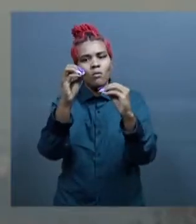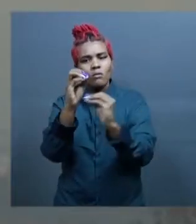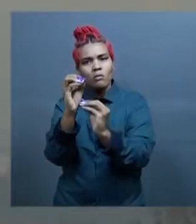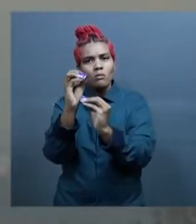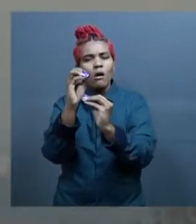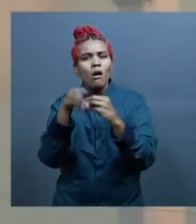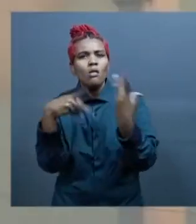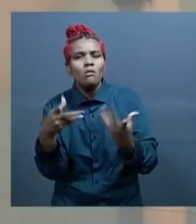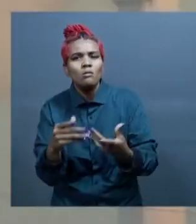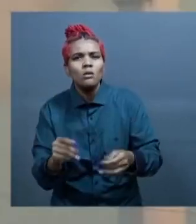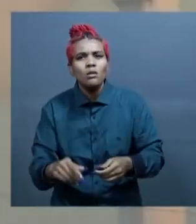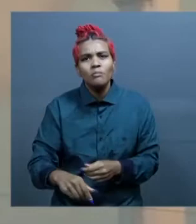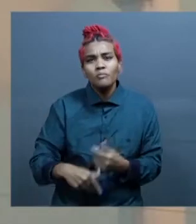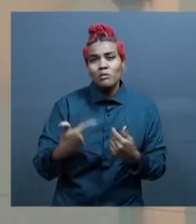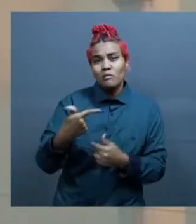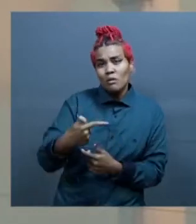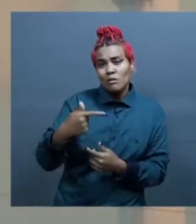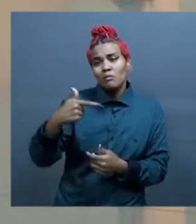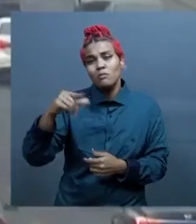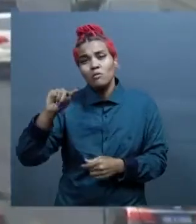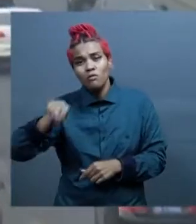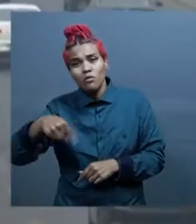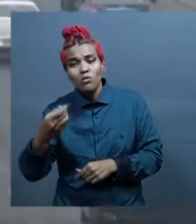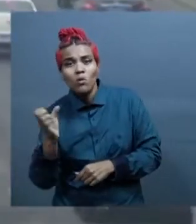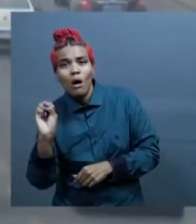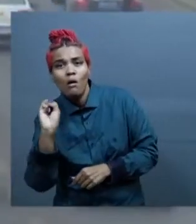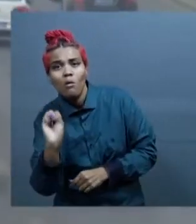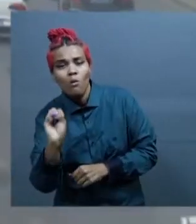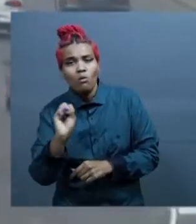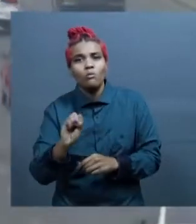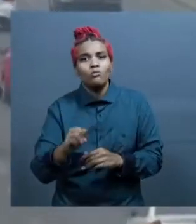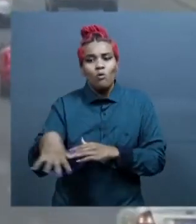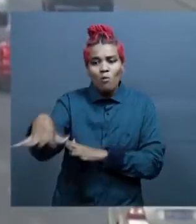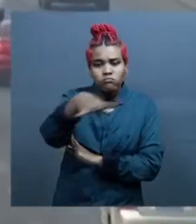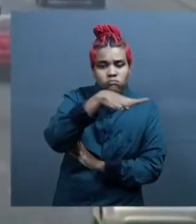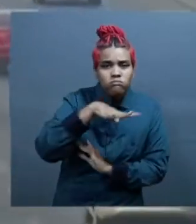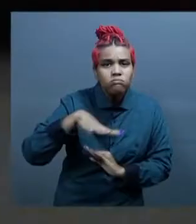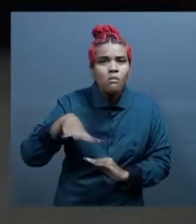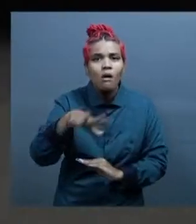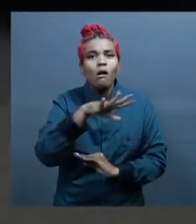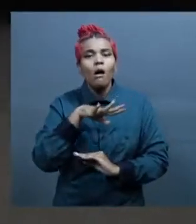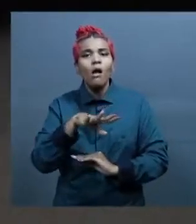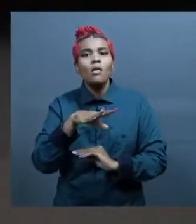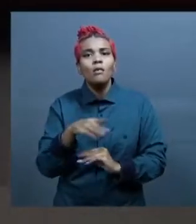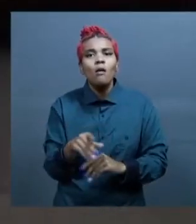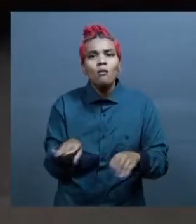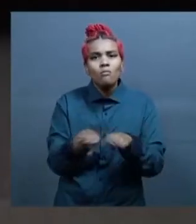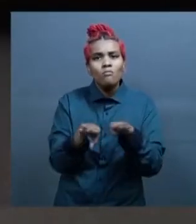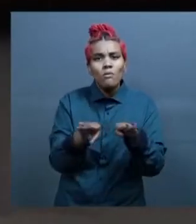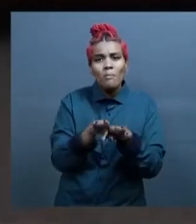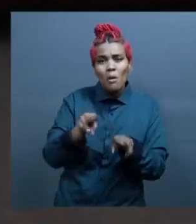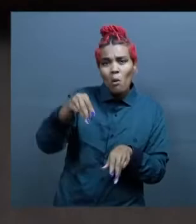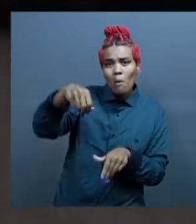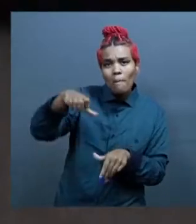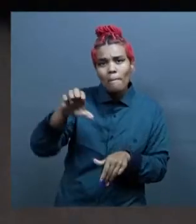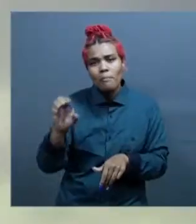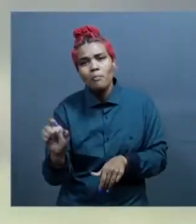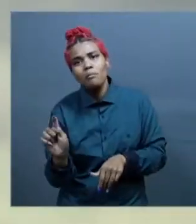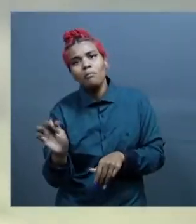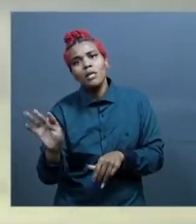407,8 partes por milhão o aumento no metano outro gás de efeito estufa mais potente que o co2